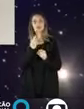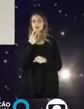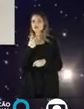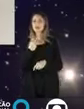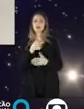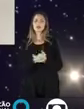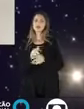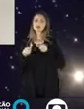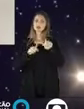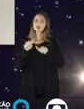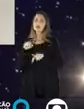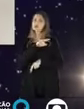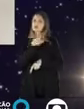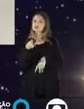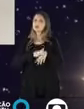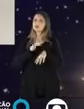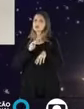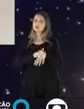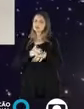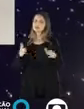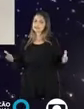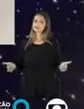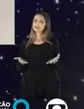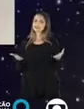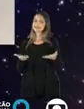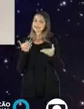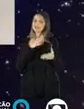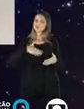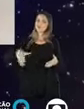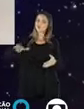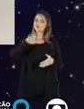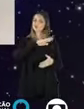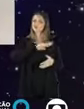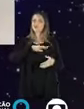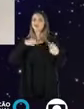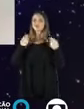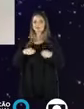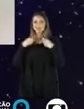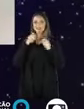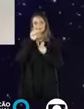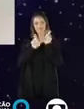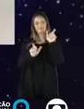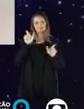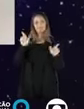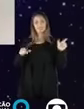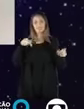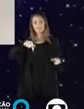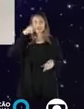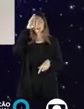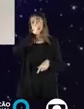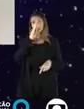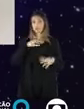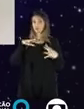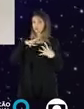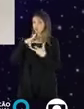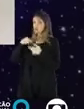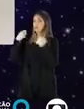que o trabalho que vocês estão fazendo é aquele trabalho que todos nós, todos os cidadãos no Brasil e no mundo